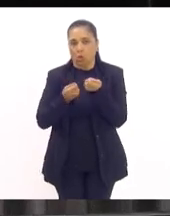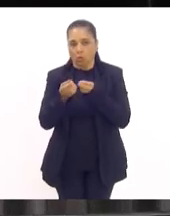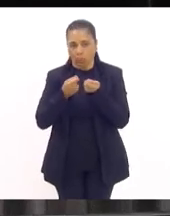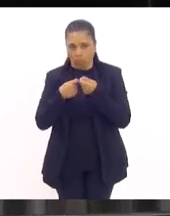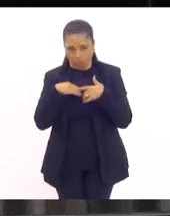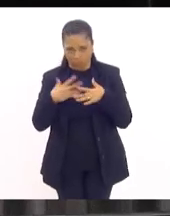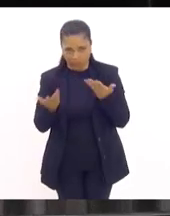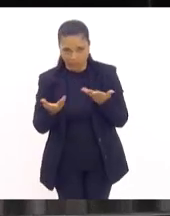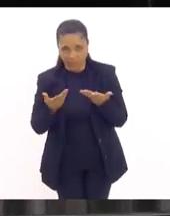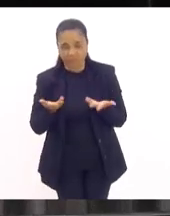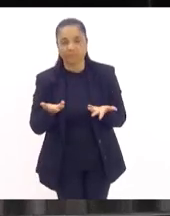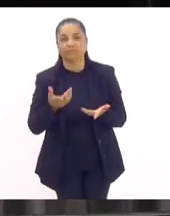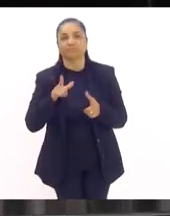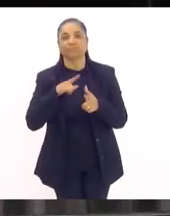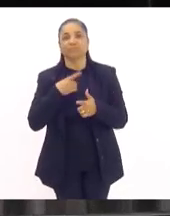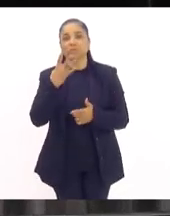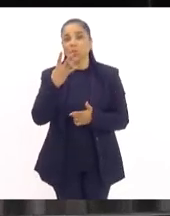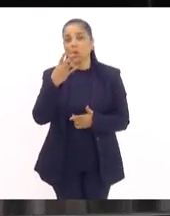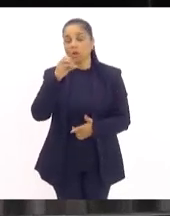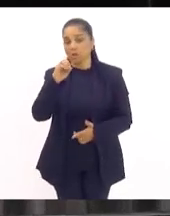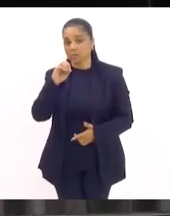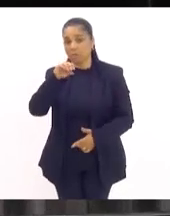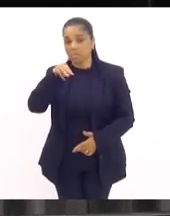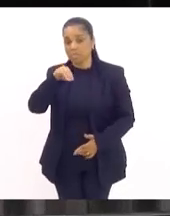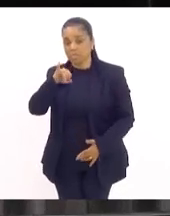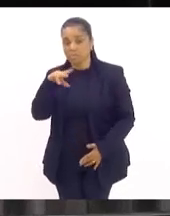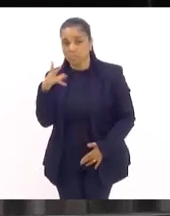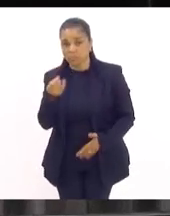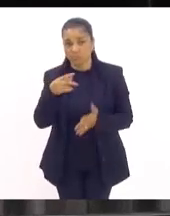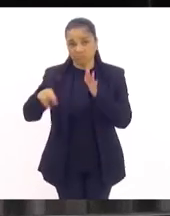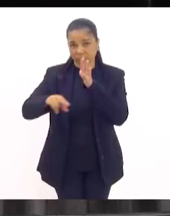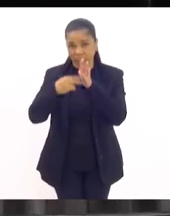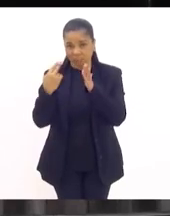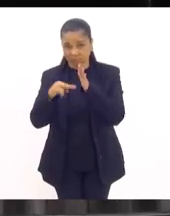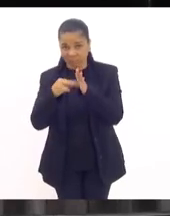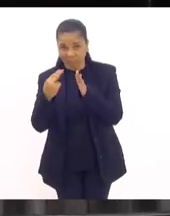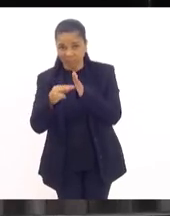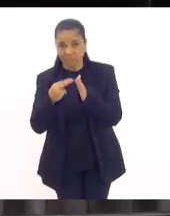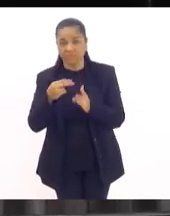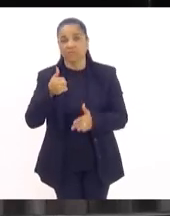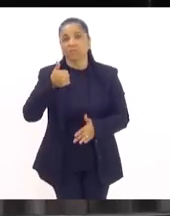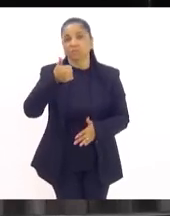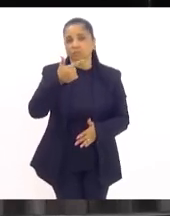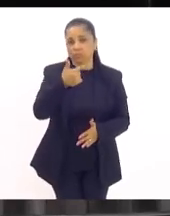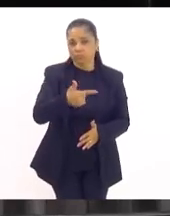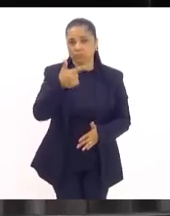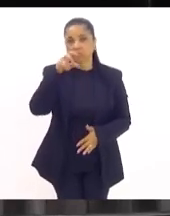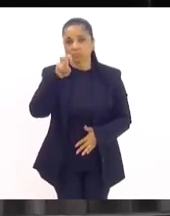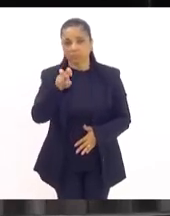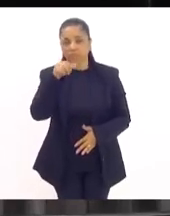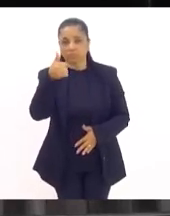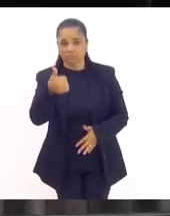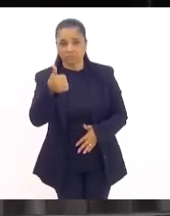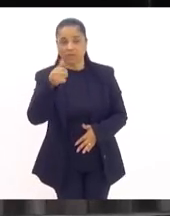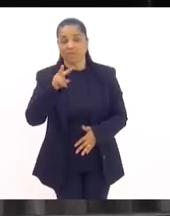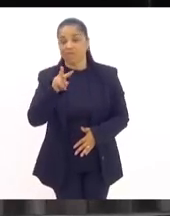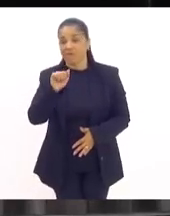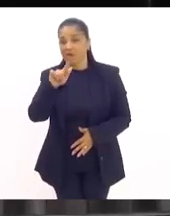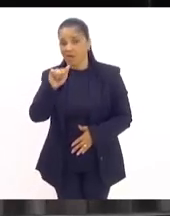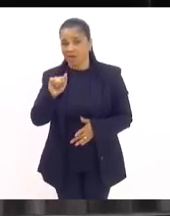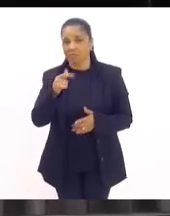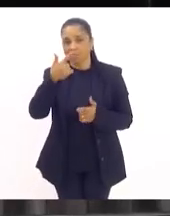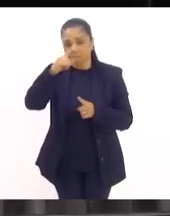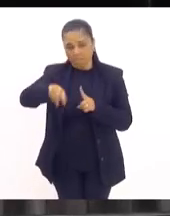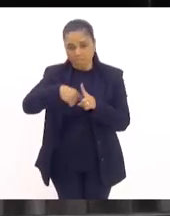milhões para cirurgias eletivas e 261 vagas no programa Mais Médicos, relançado pelo